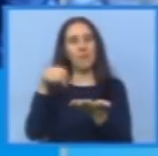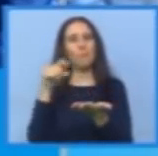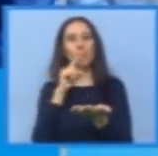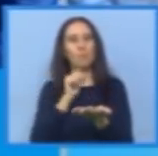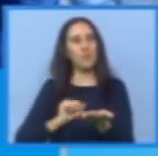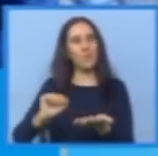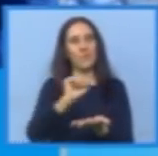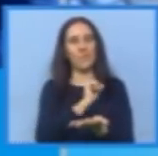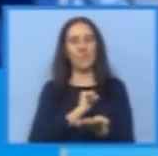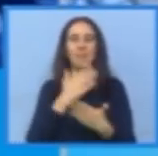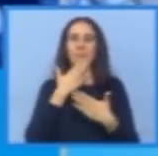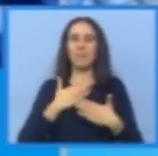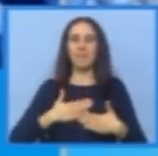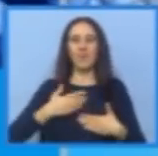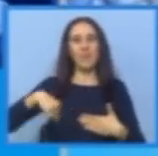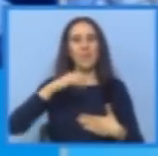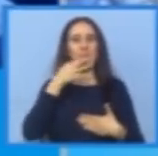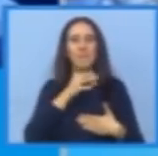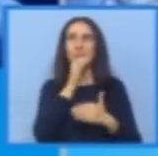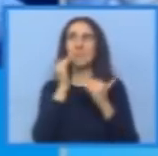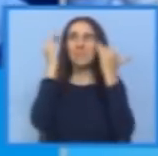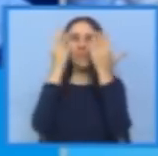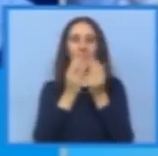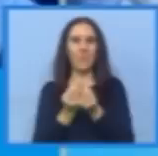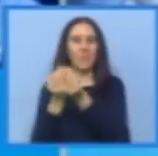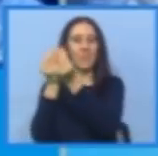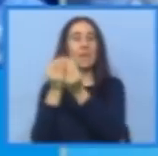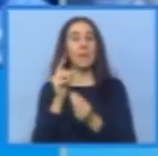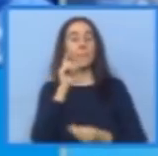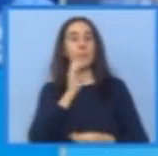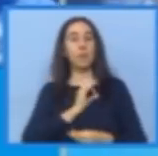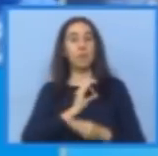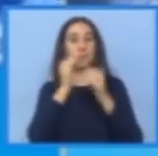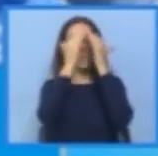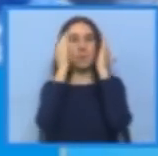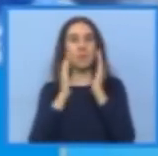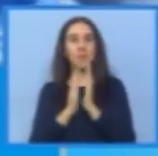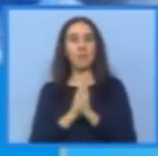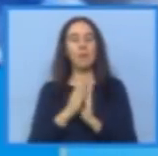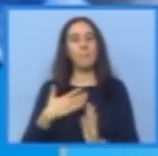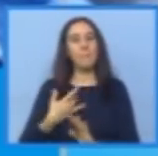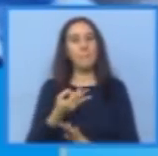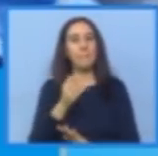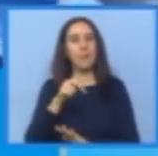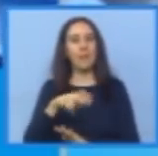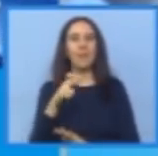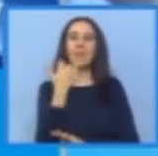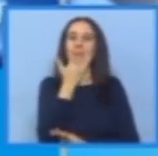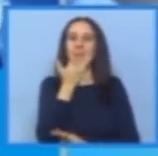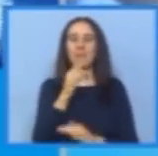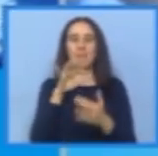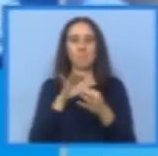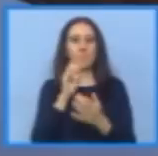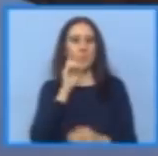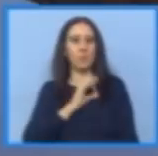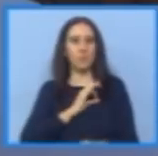nomes e para nos levar também a todos nós até ao céu. É a Nossa Senhora da Pena, é a Nossa Senhora da Alegria, é aquela que é